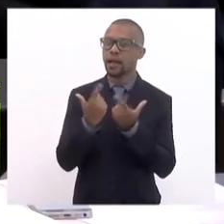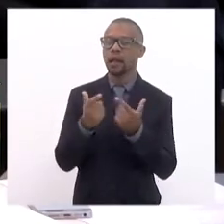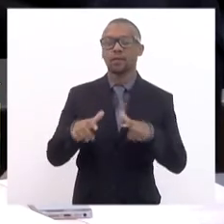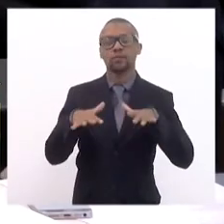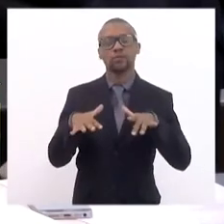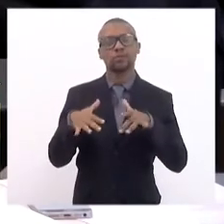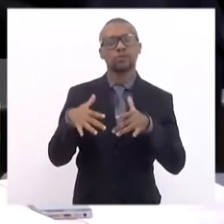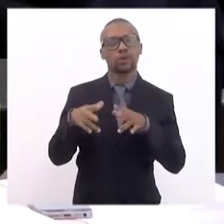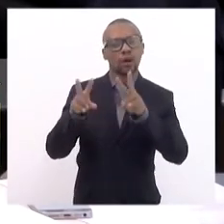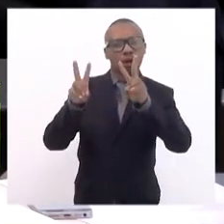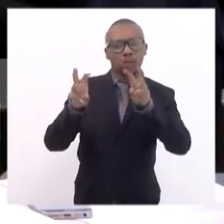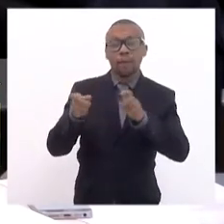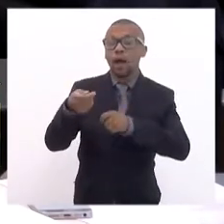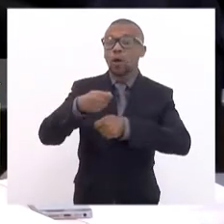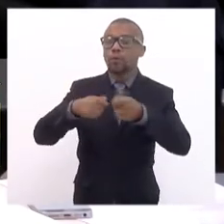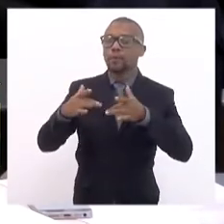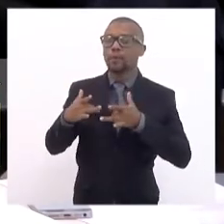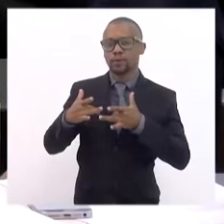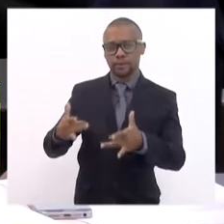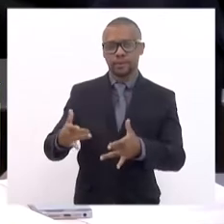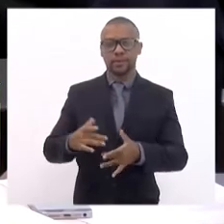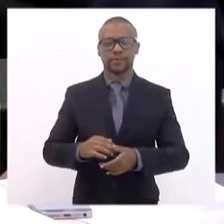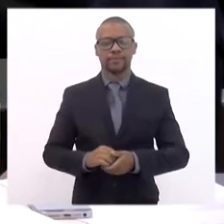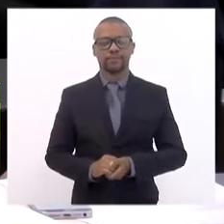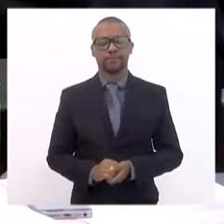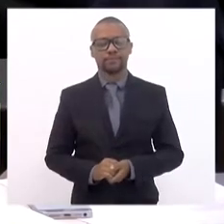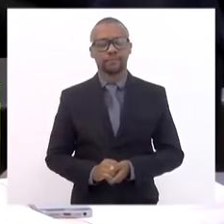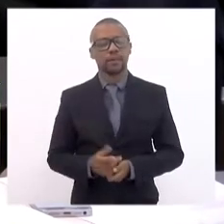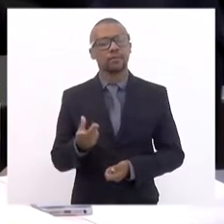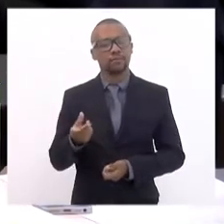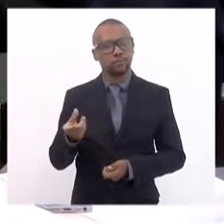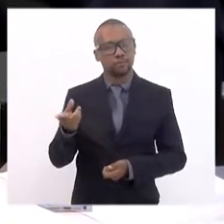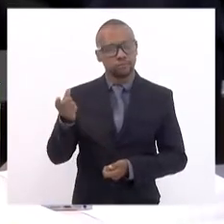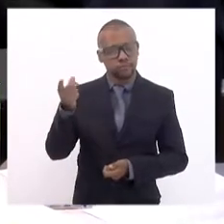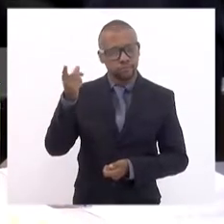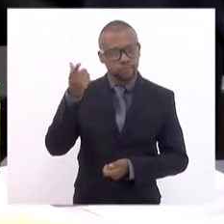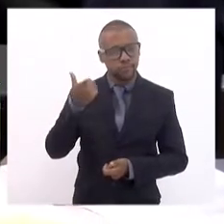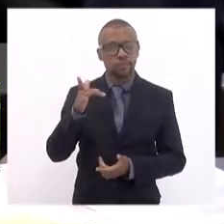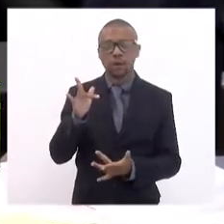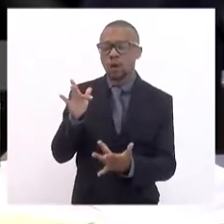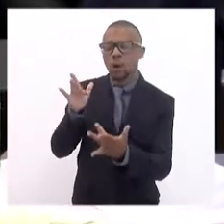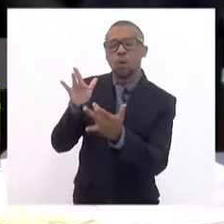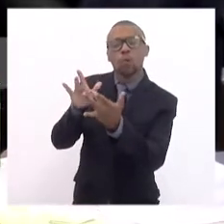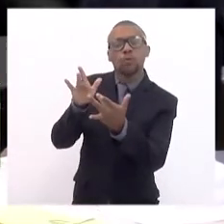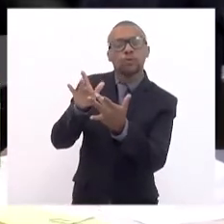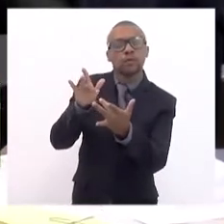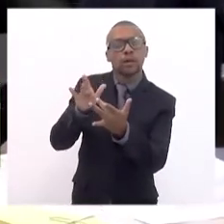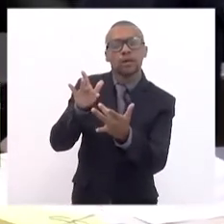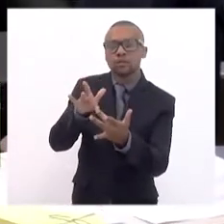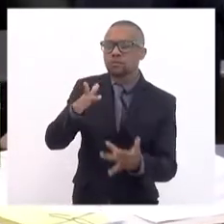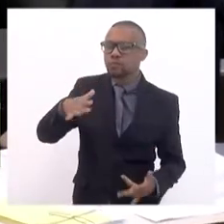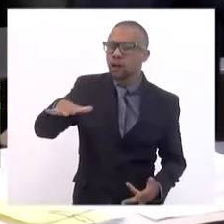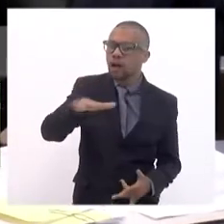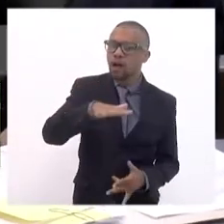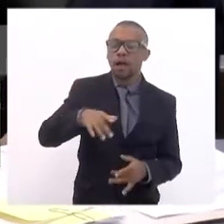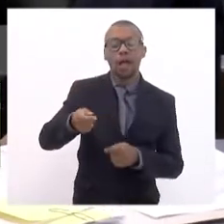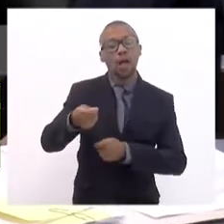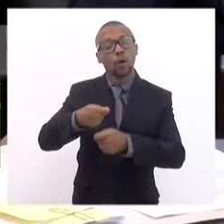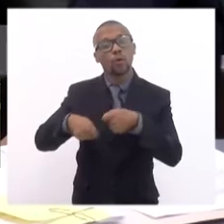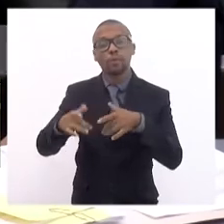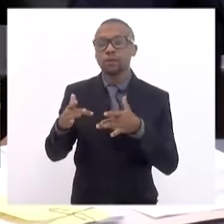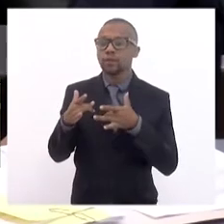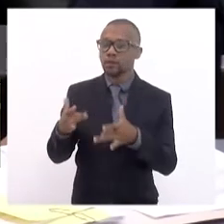matéria de economia solidária. Eu há muito tempo tenho contato com a economia solidária. A lei que se falou aqui